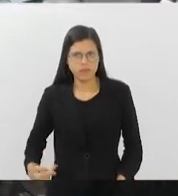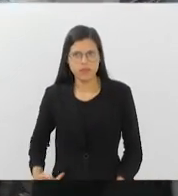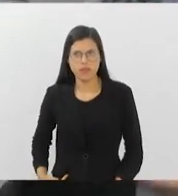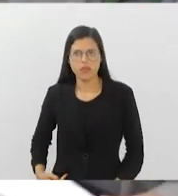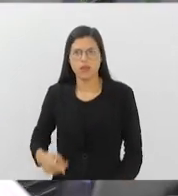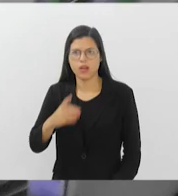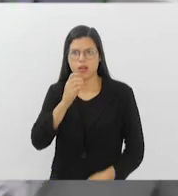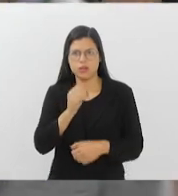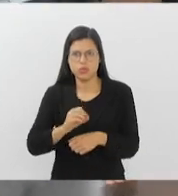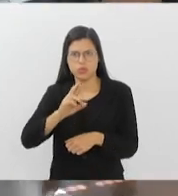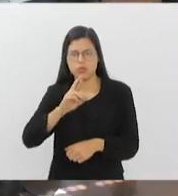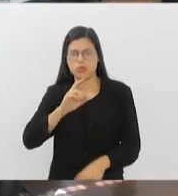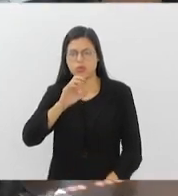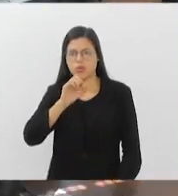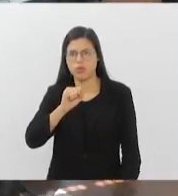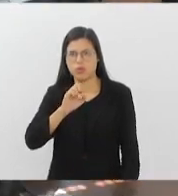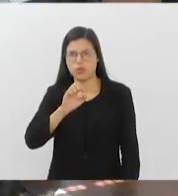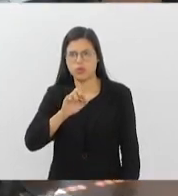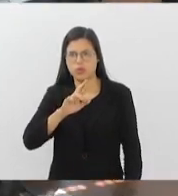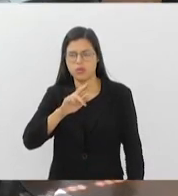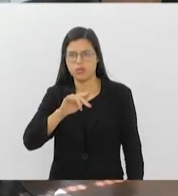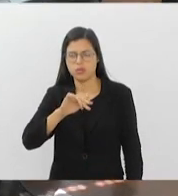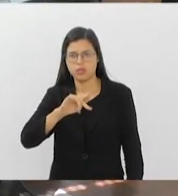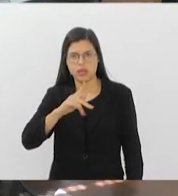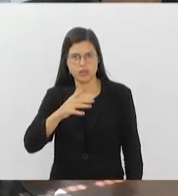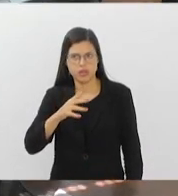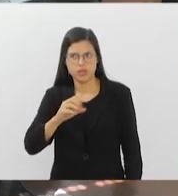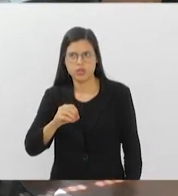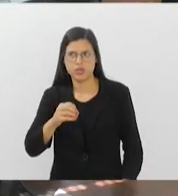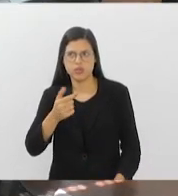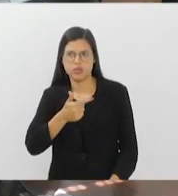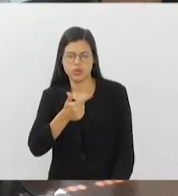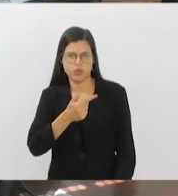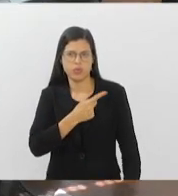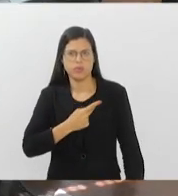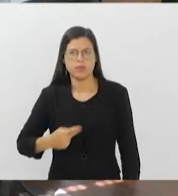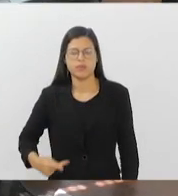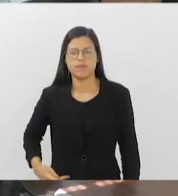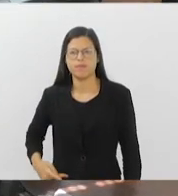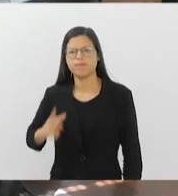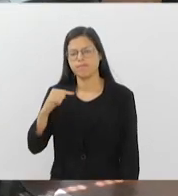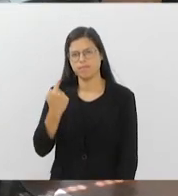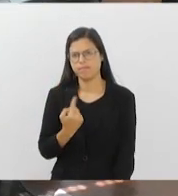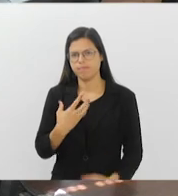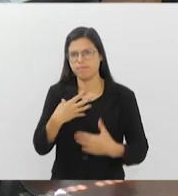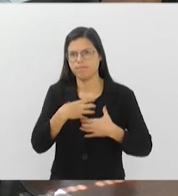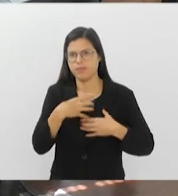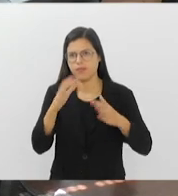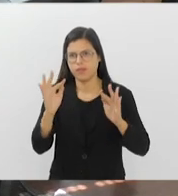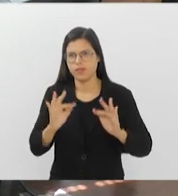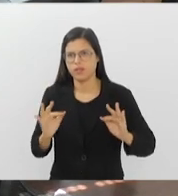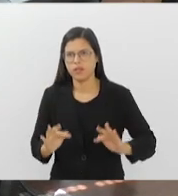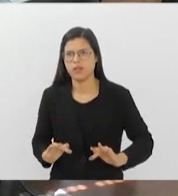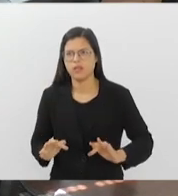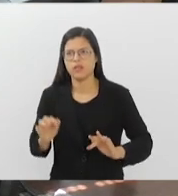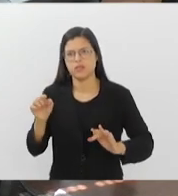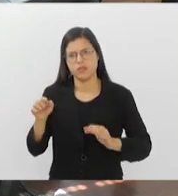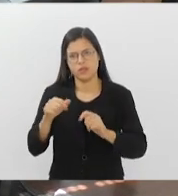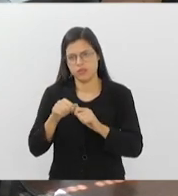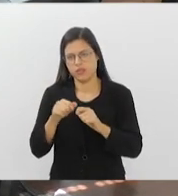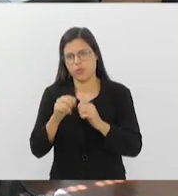é vice, nós vamos ficar muito felizes. Bora. Se, na construção da